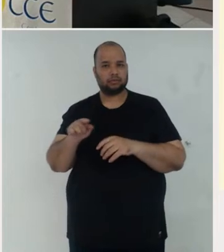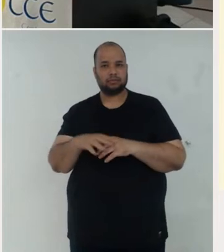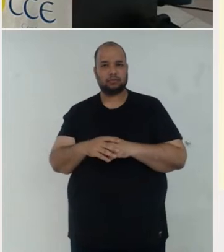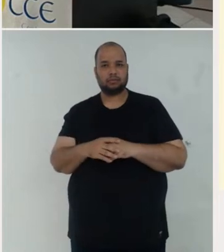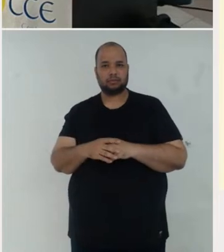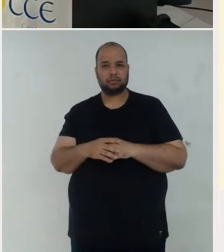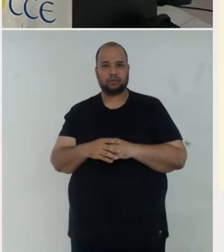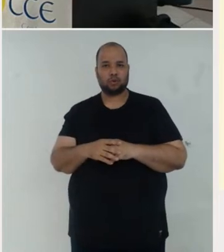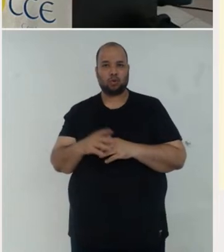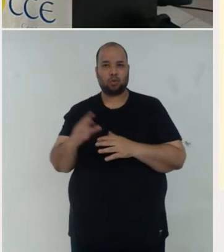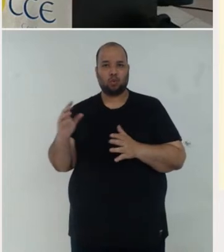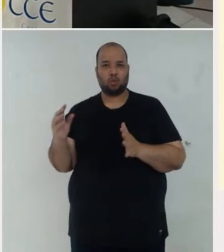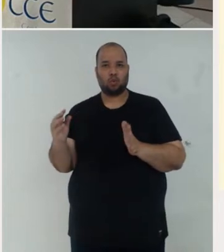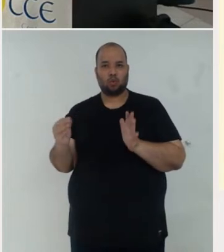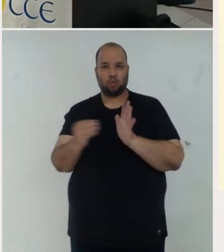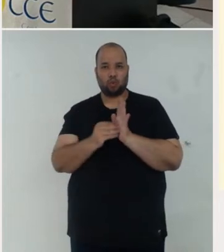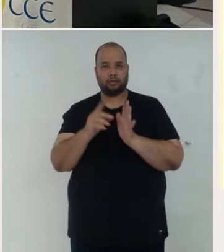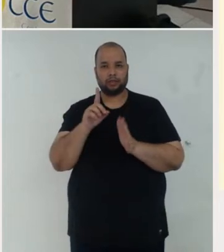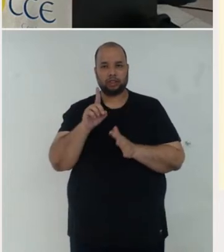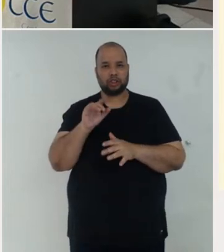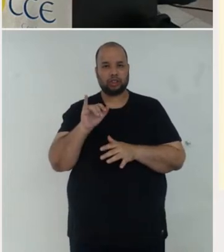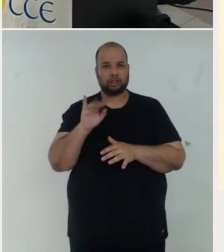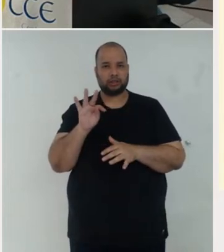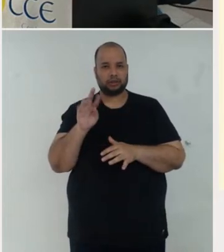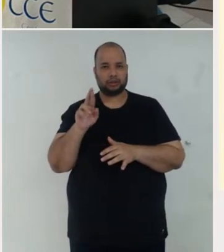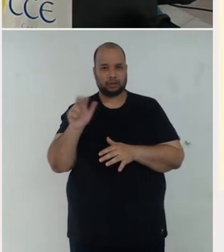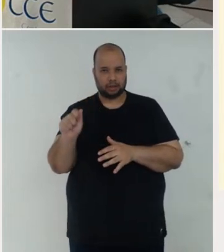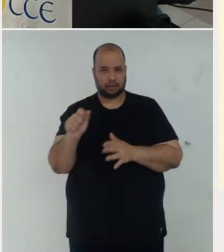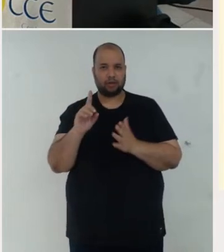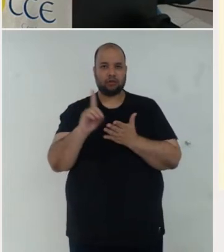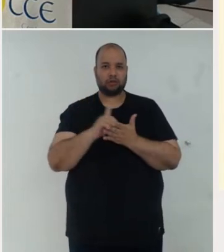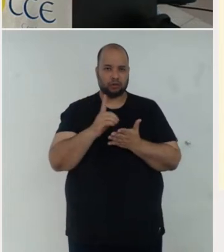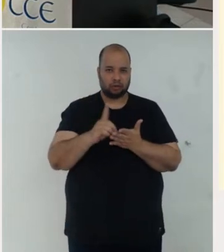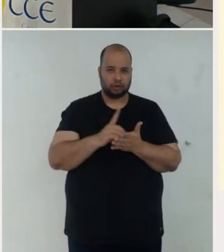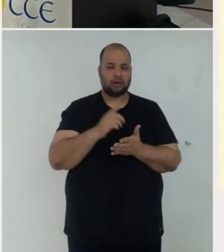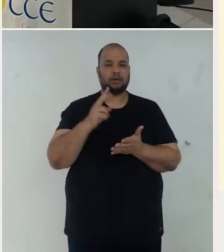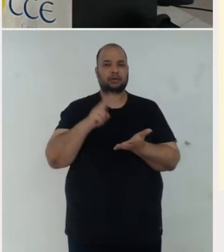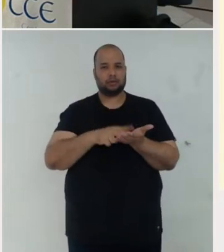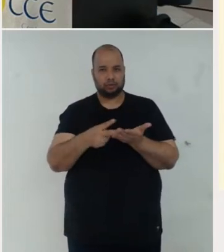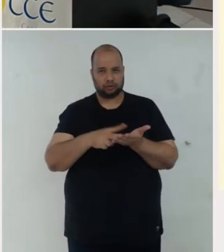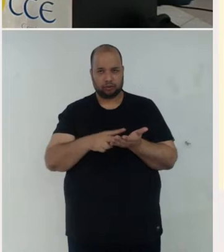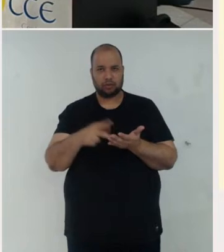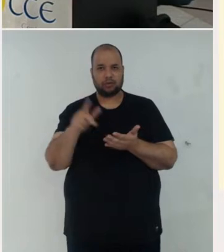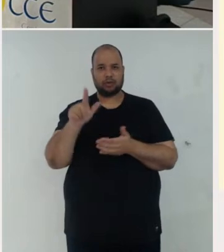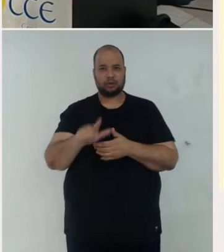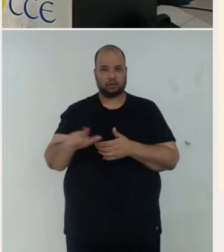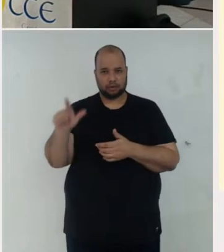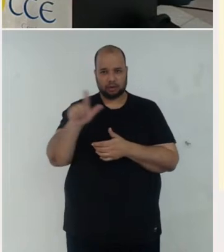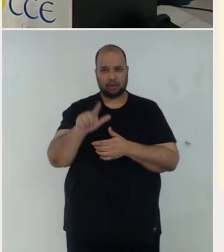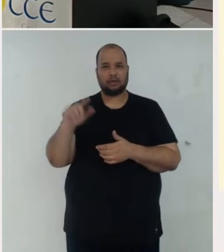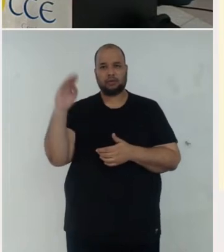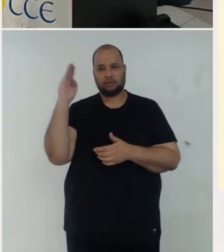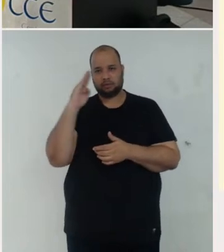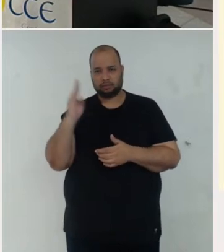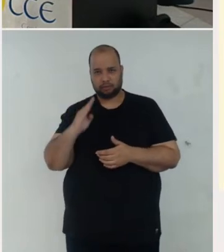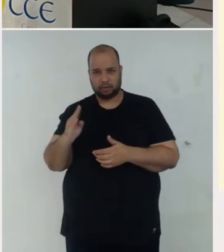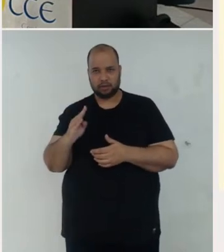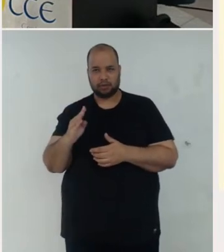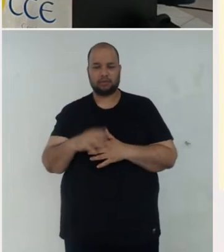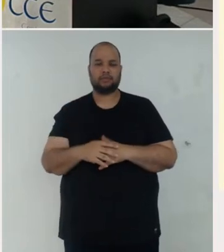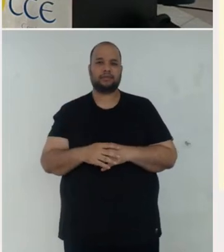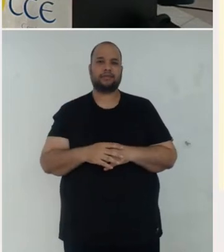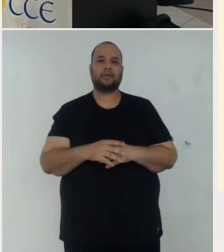o nome oficial do DITRA é Dicionário de Tradutores Literários no Brasil. Então, eram tradutores